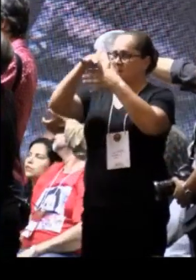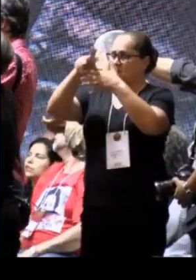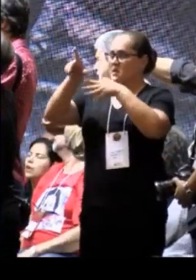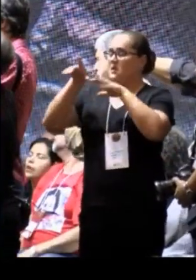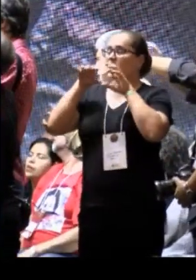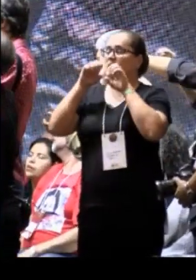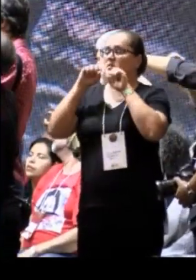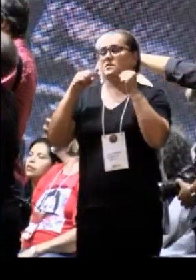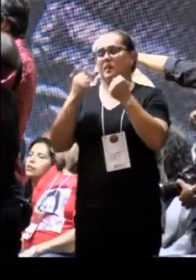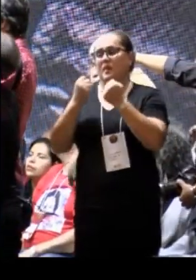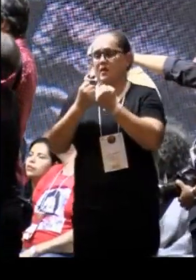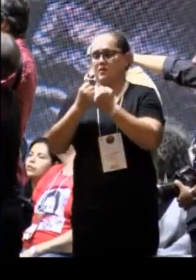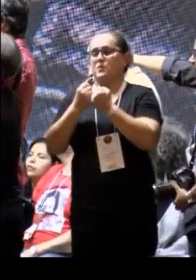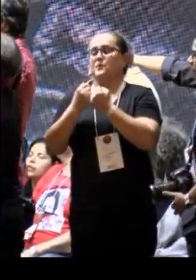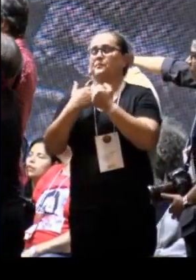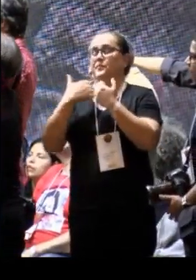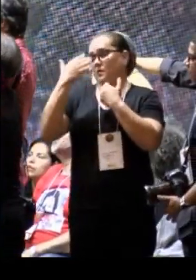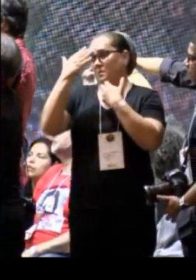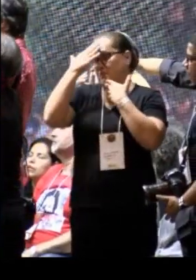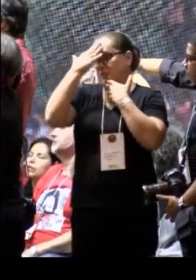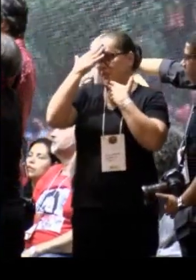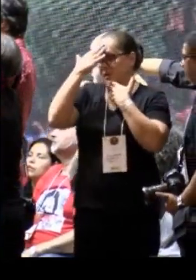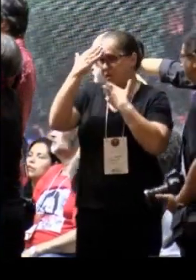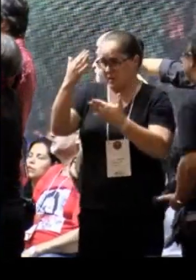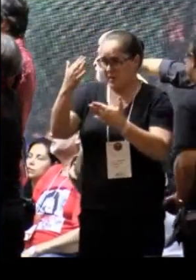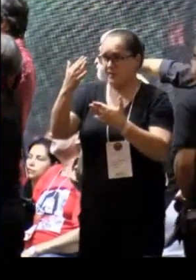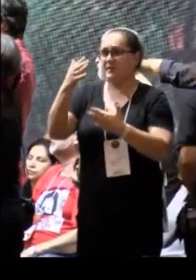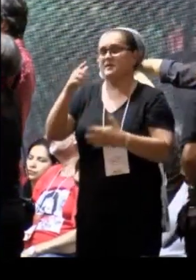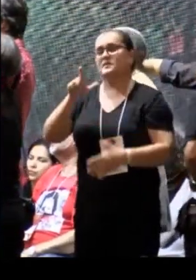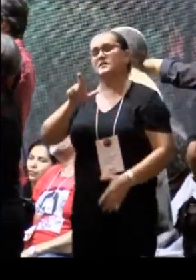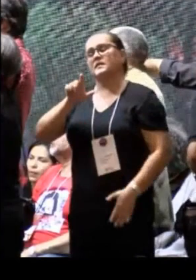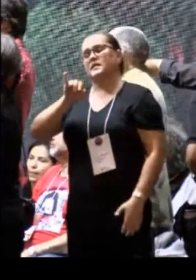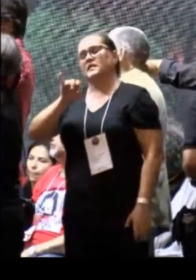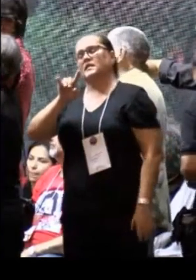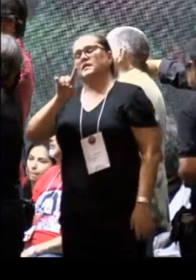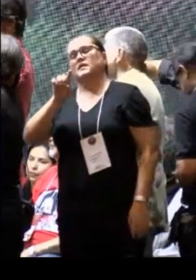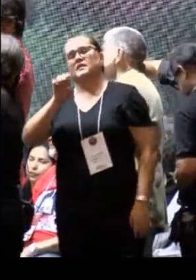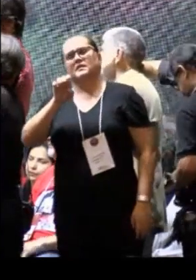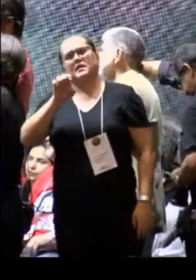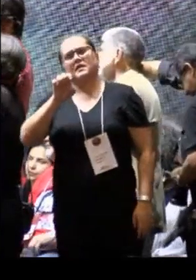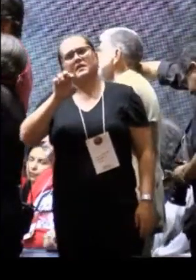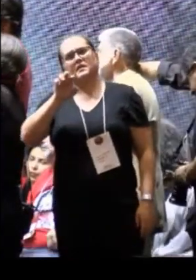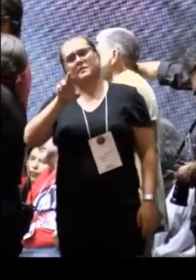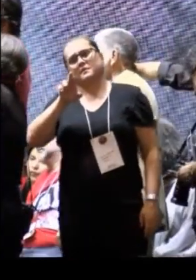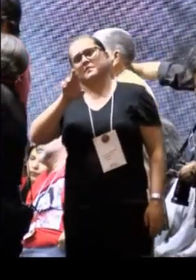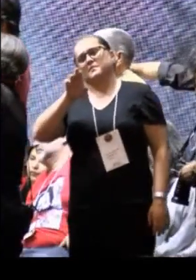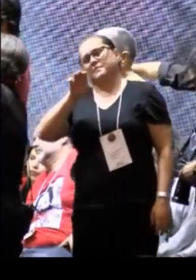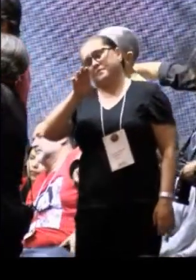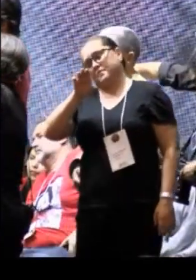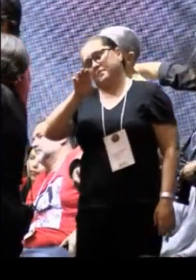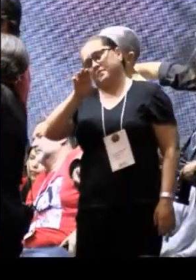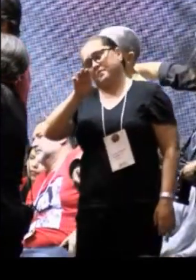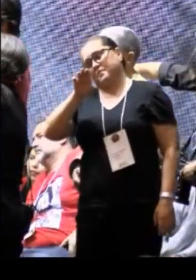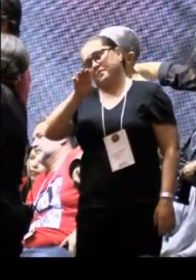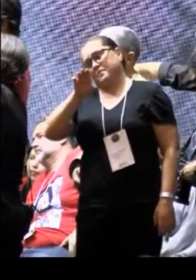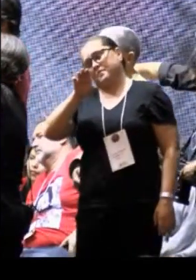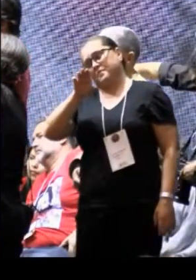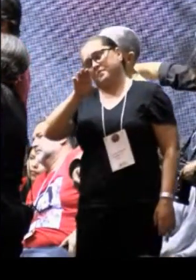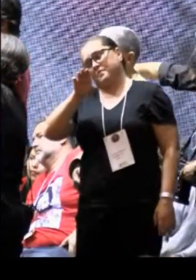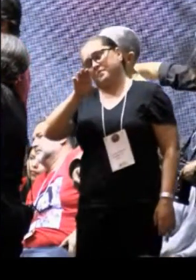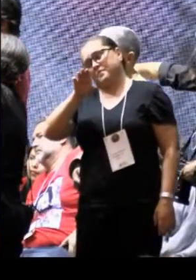Senado. Quero agradecer ao companheiro Lindenberg, que está ali, que quando senador,